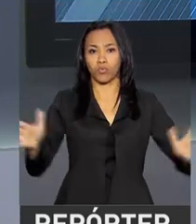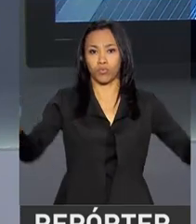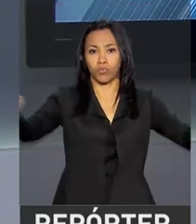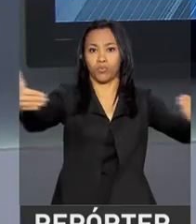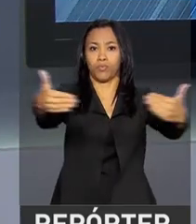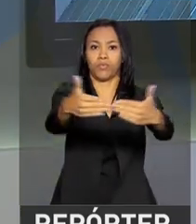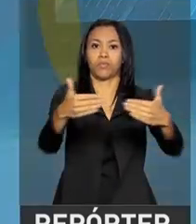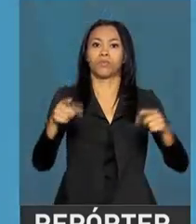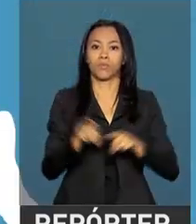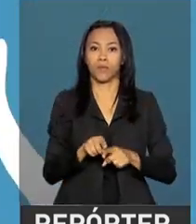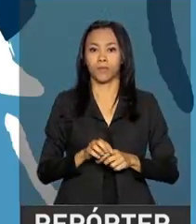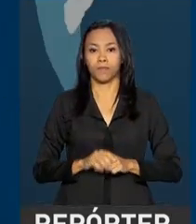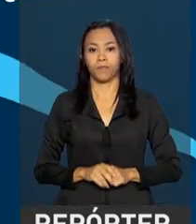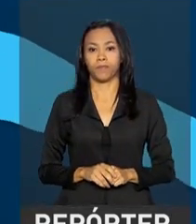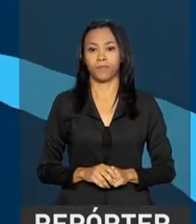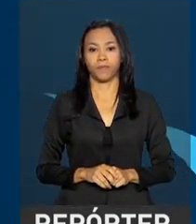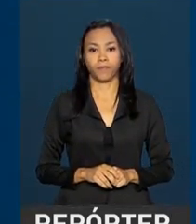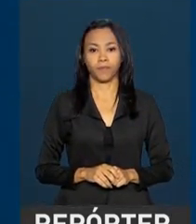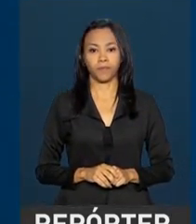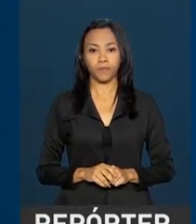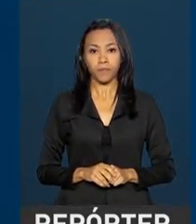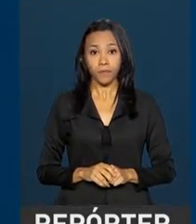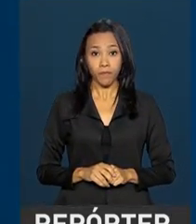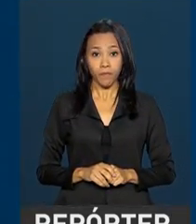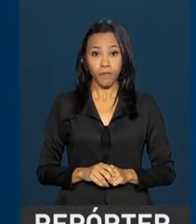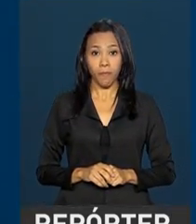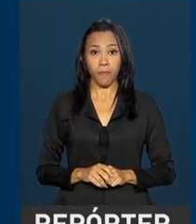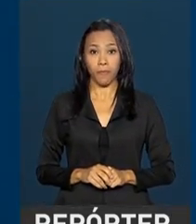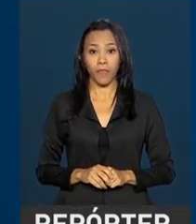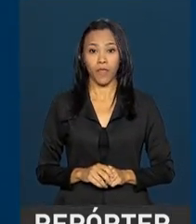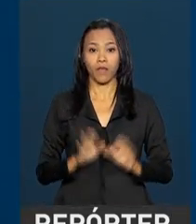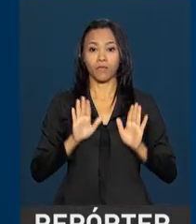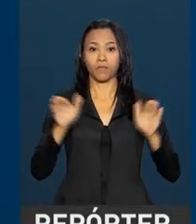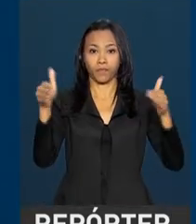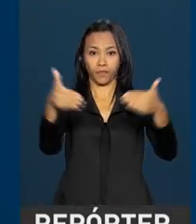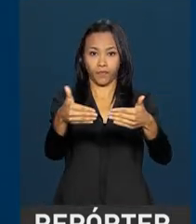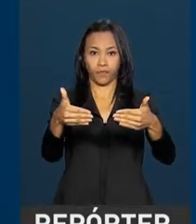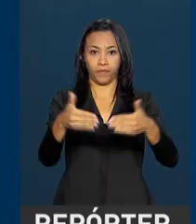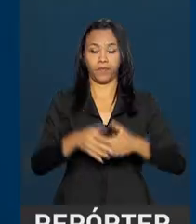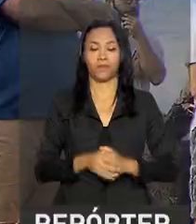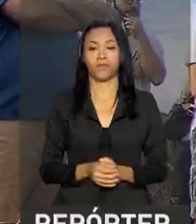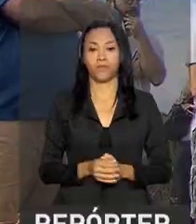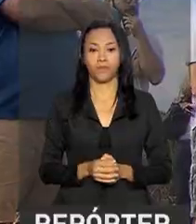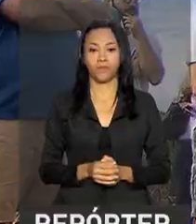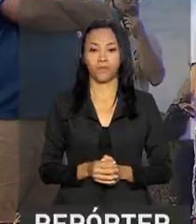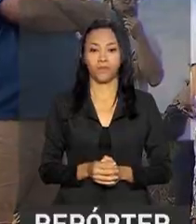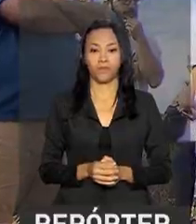país vem aí o 8º fórum mundial da água